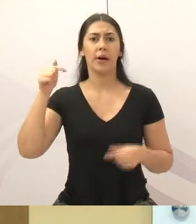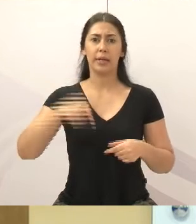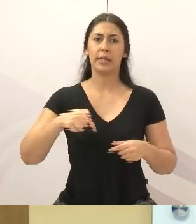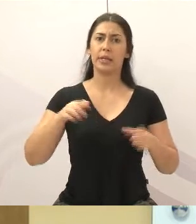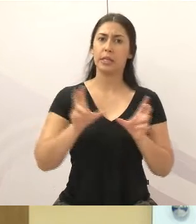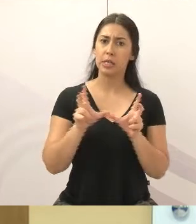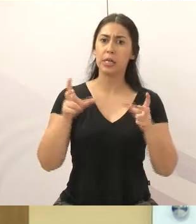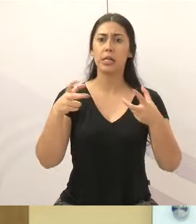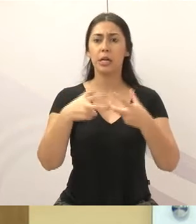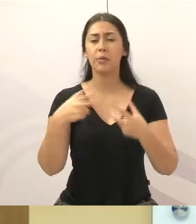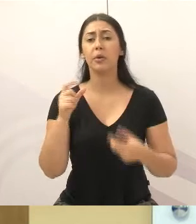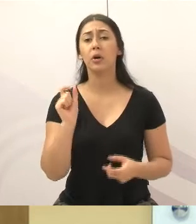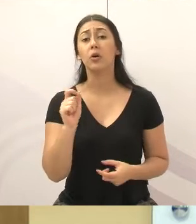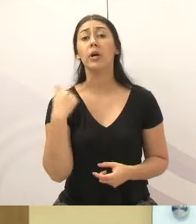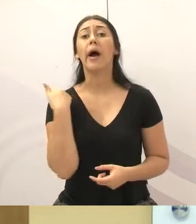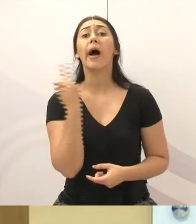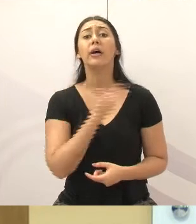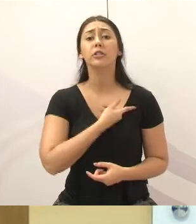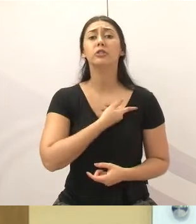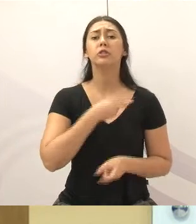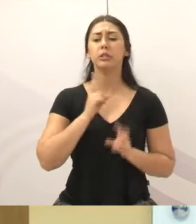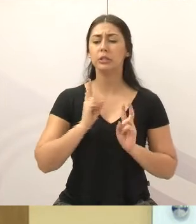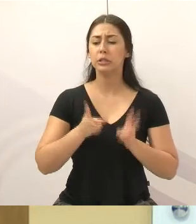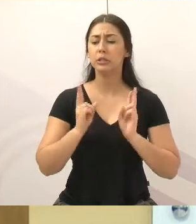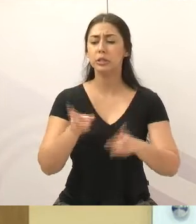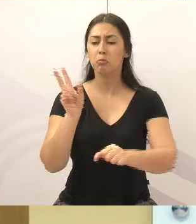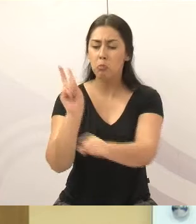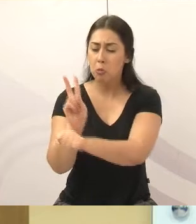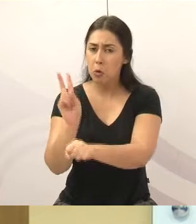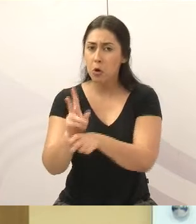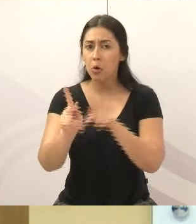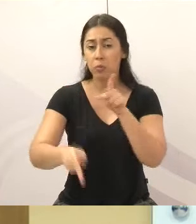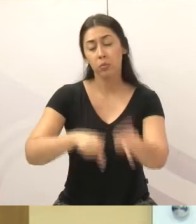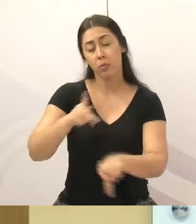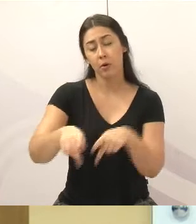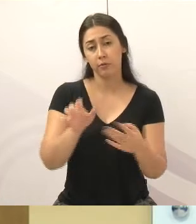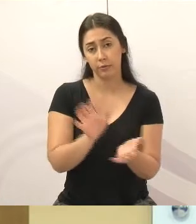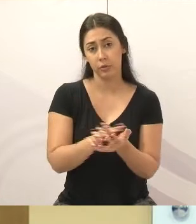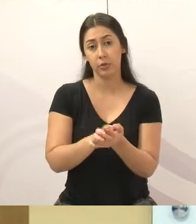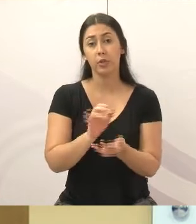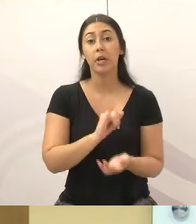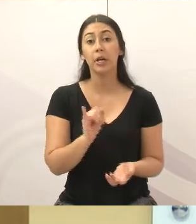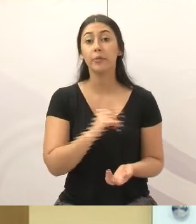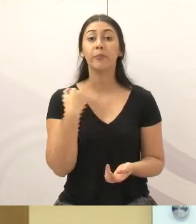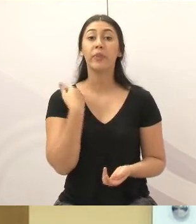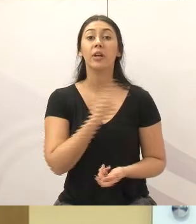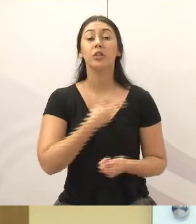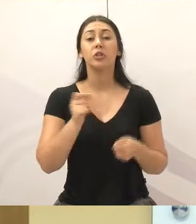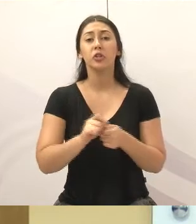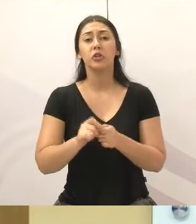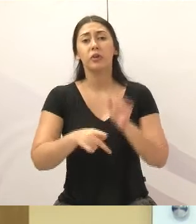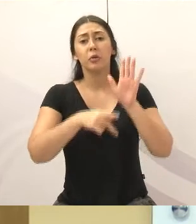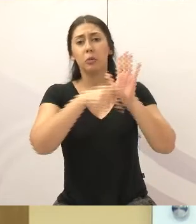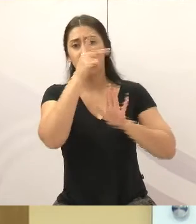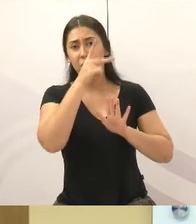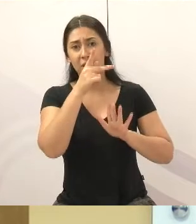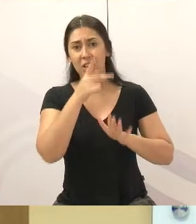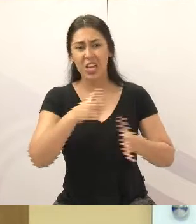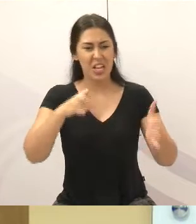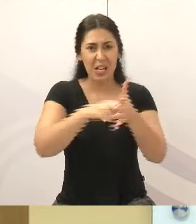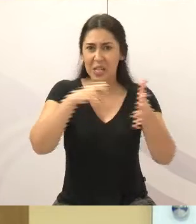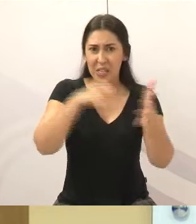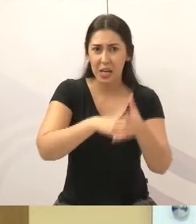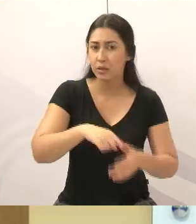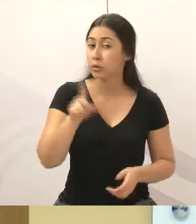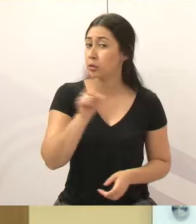que iríamos honrar a população de Jacareí. Nós fizemos um projeto que não tem caráter nenhum punitivo